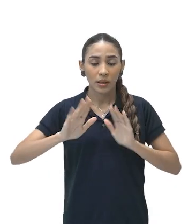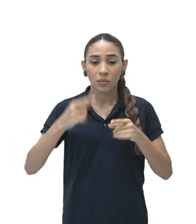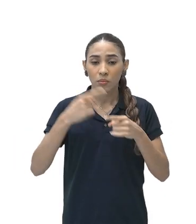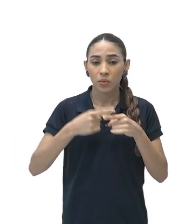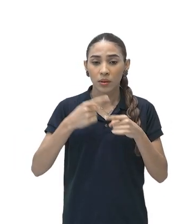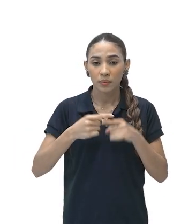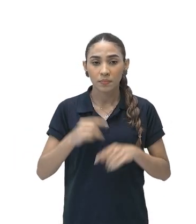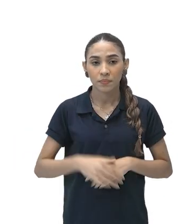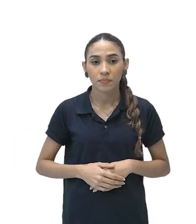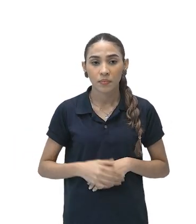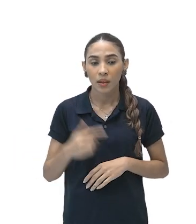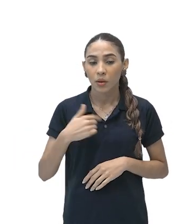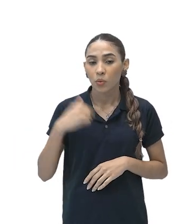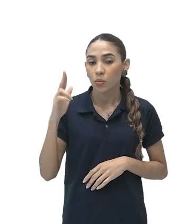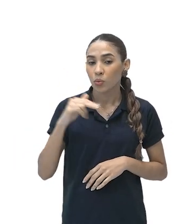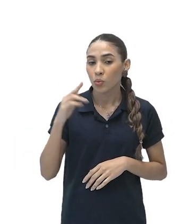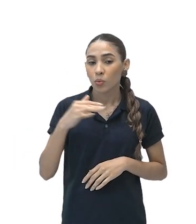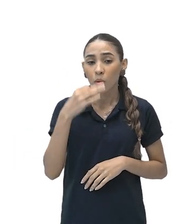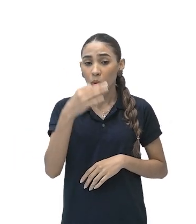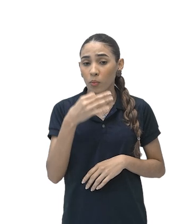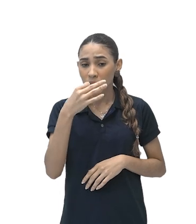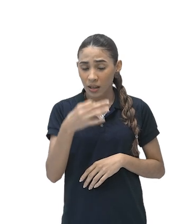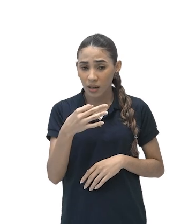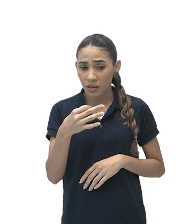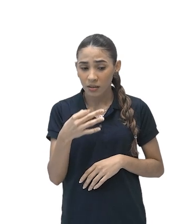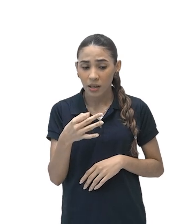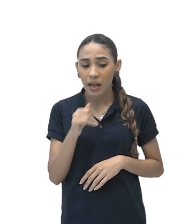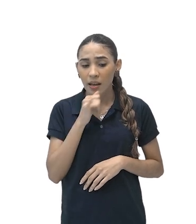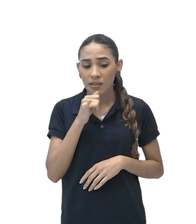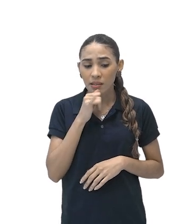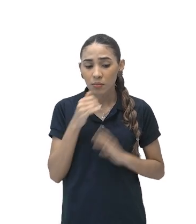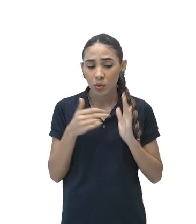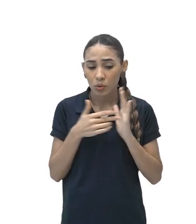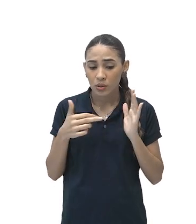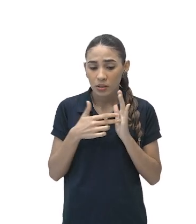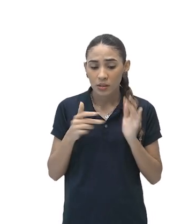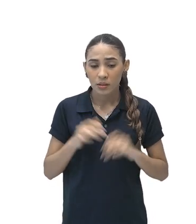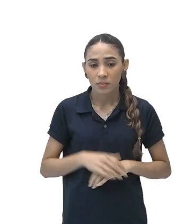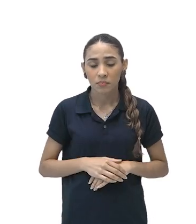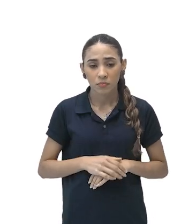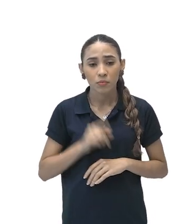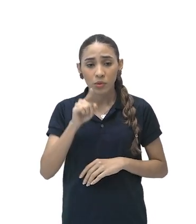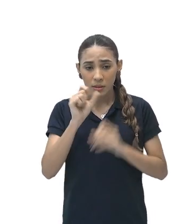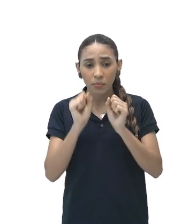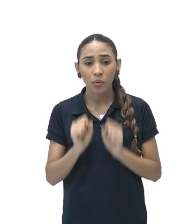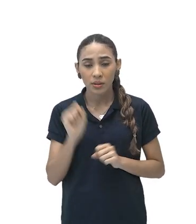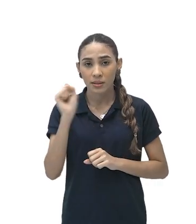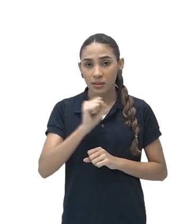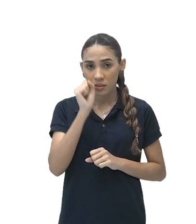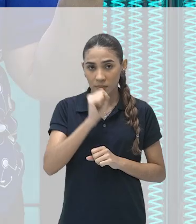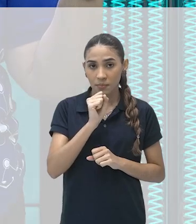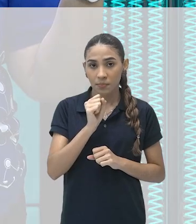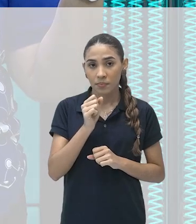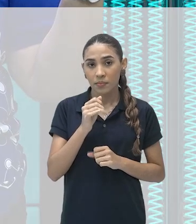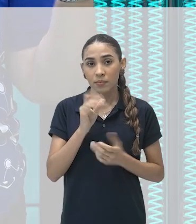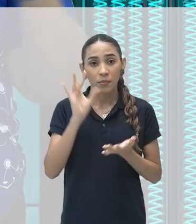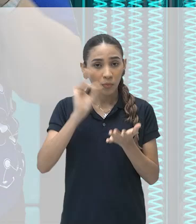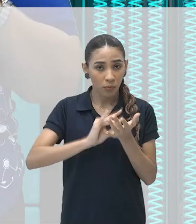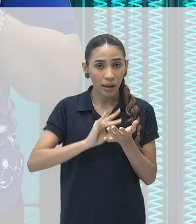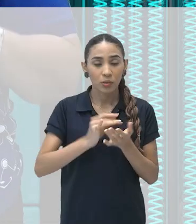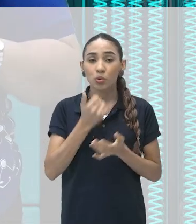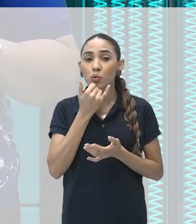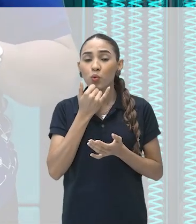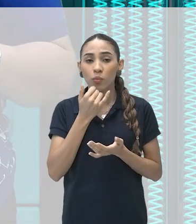novo, eu nunca vou poder opinar, professora, sobre uma notícia? Pode. Sobre um fato, na verdade,